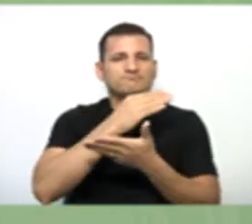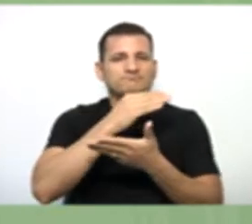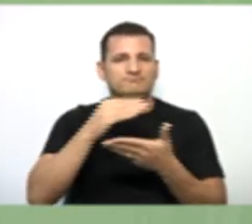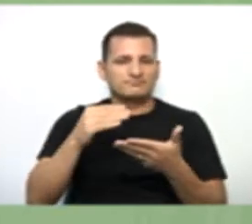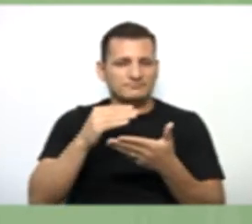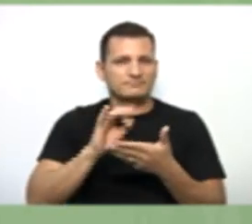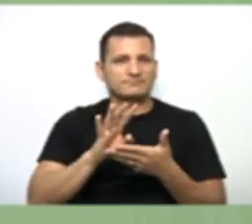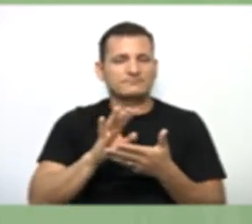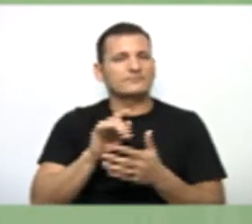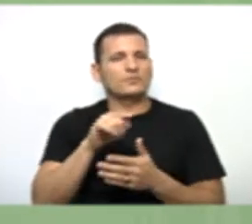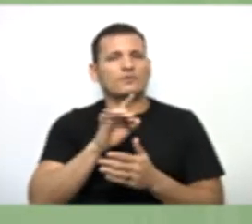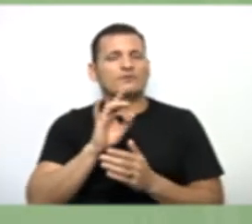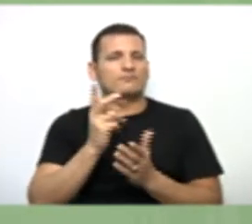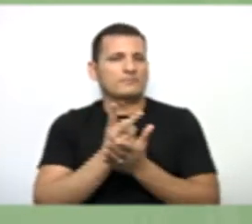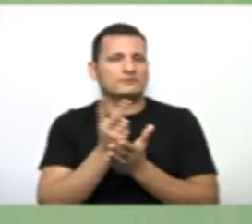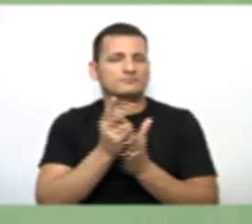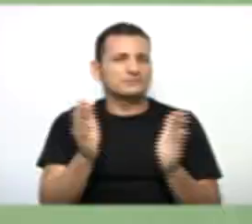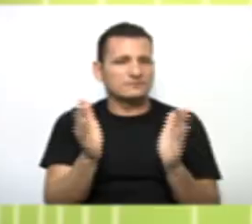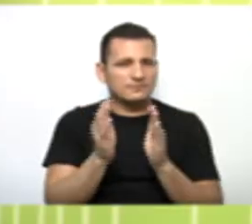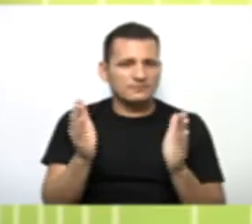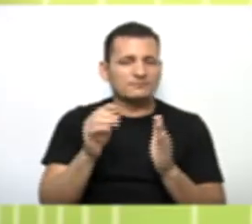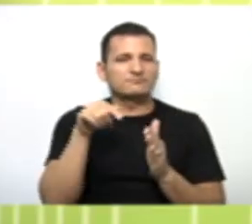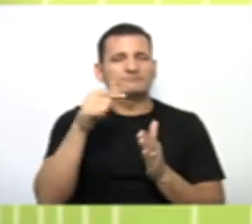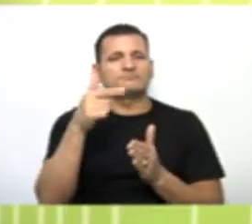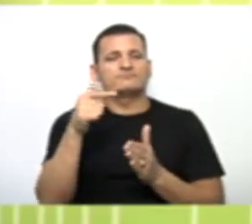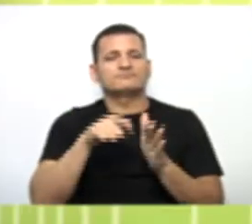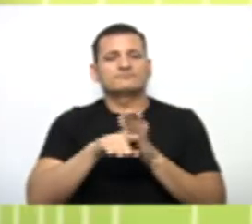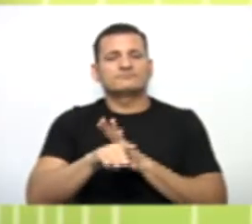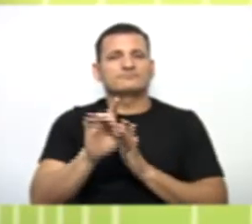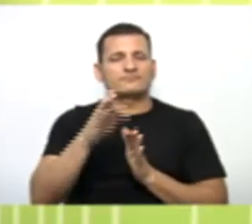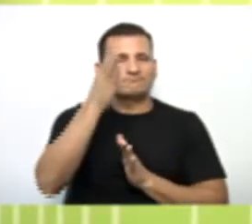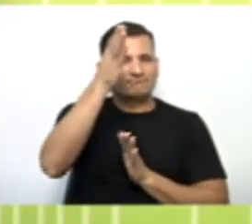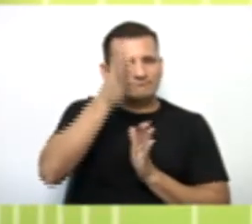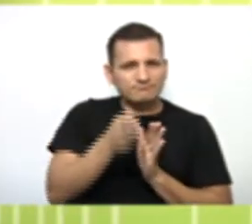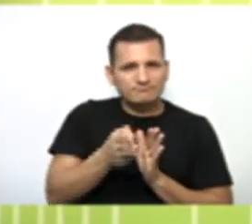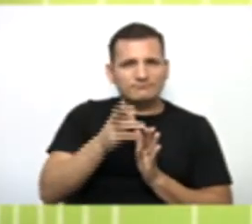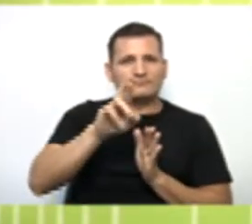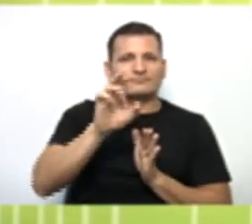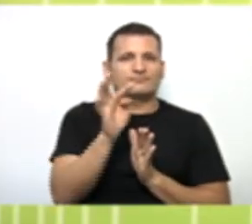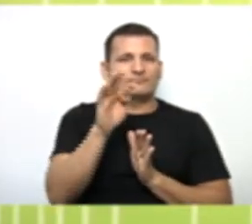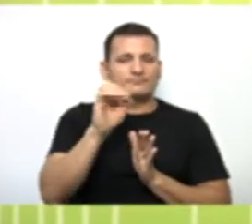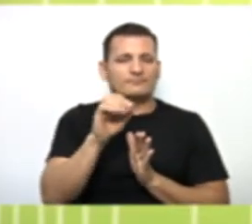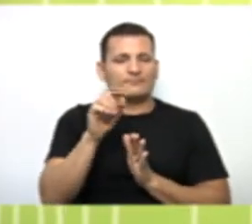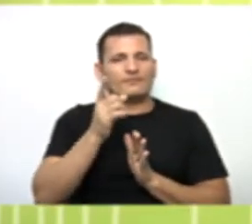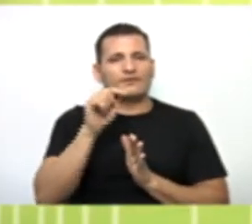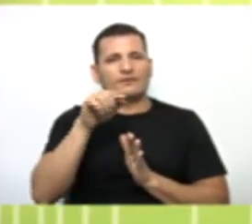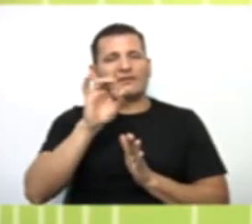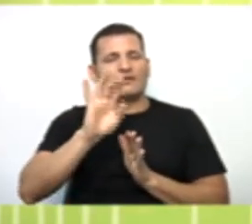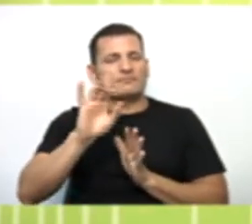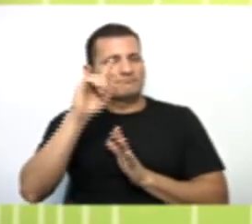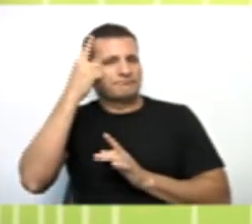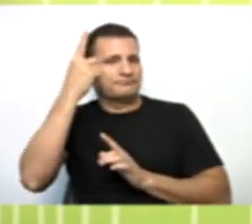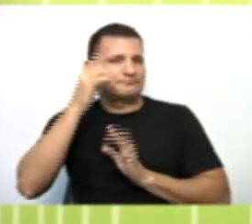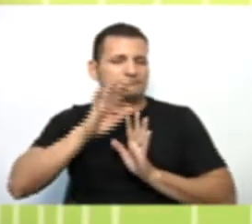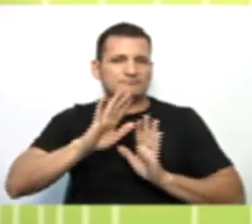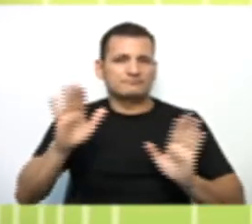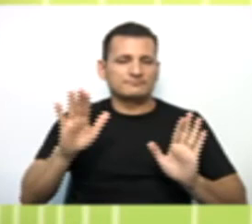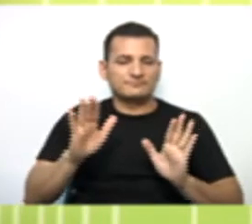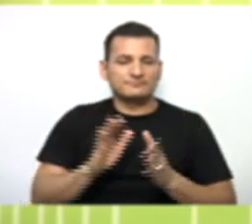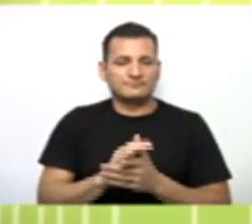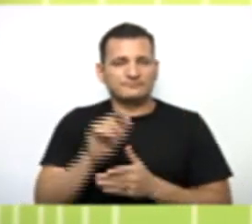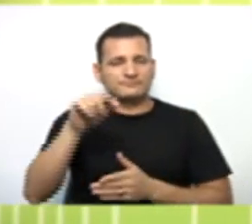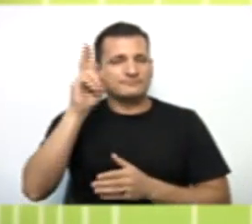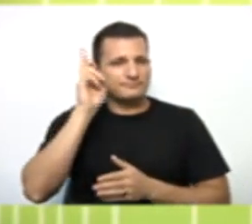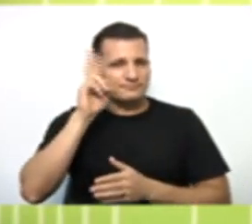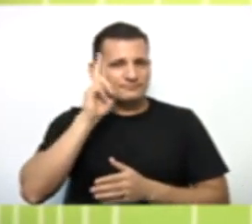dizendo que tem que ser o mesmo tamanho, não está dizendo que tem que ser reto, né? Não está aqui... Isso é criatividade. Lembra